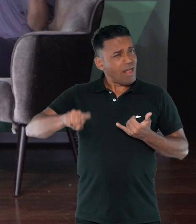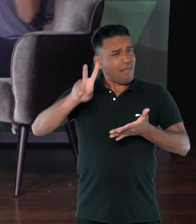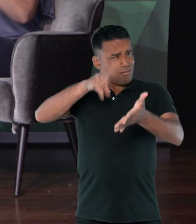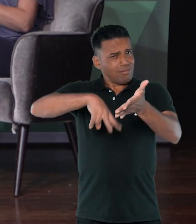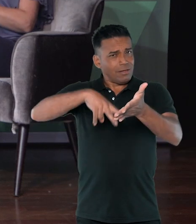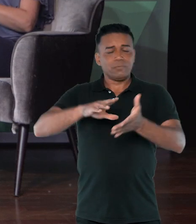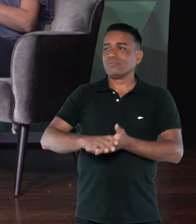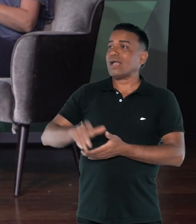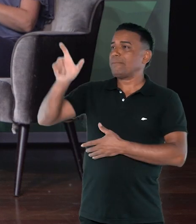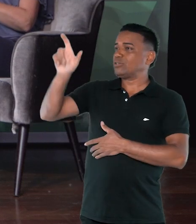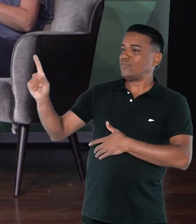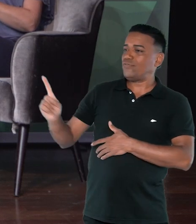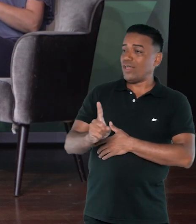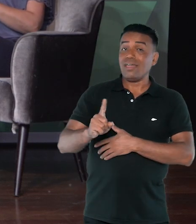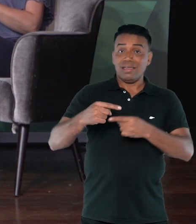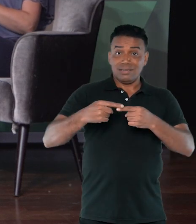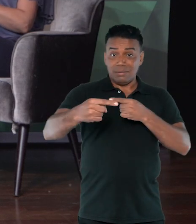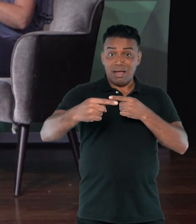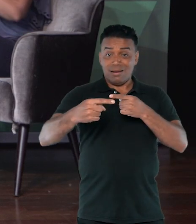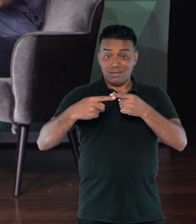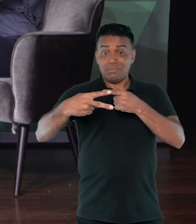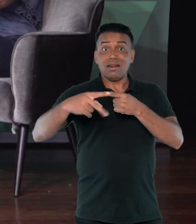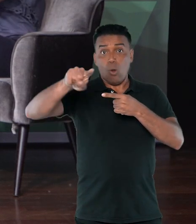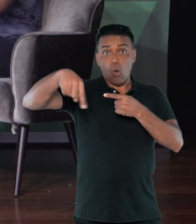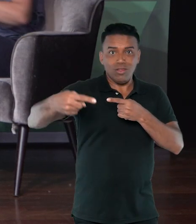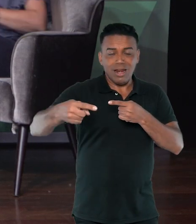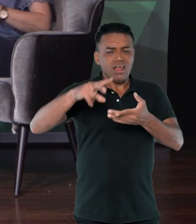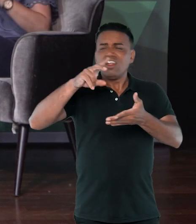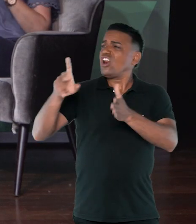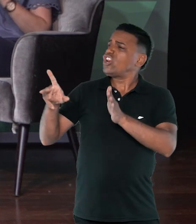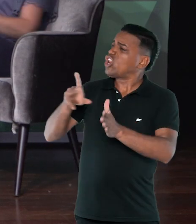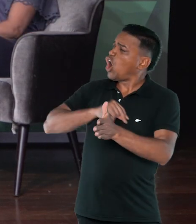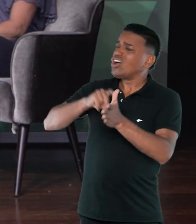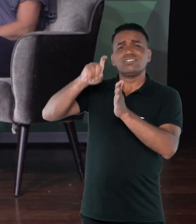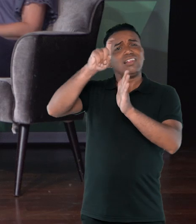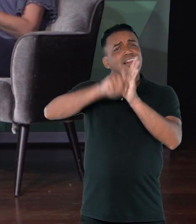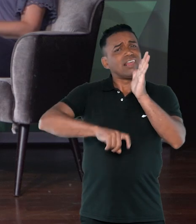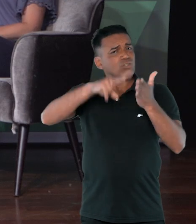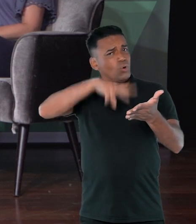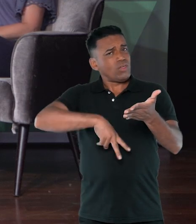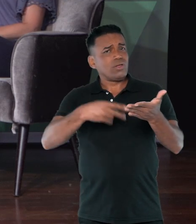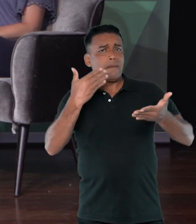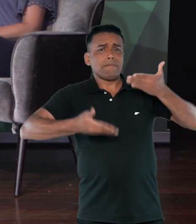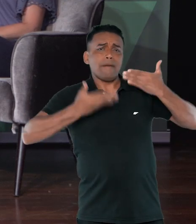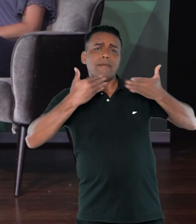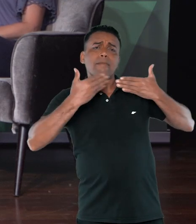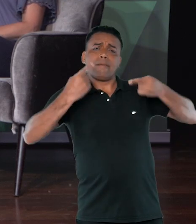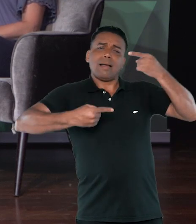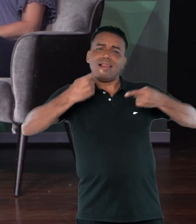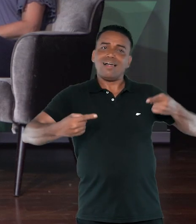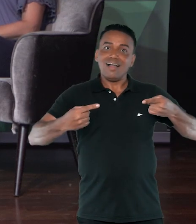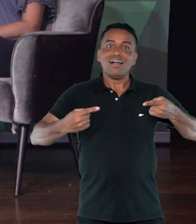pessoa voltava na semana seguinte, assim: nossa, eu li o texto, eu queria debater ele com você. Então ele cumpria esse